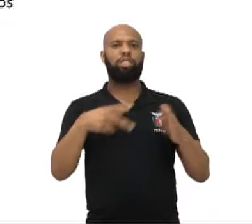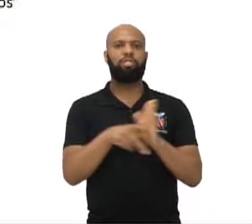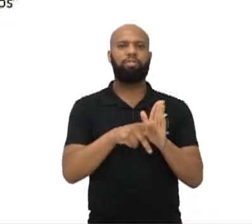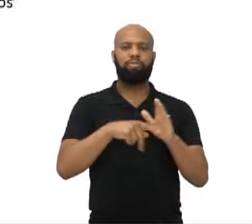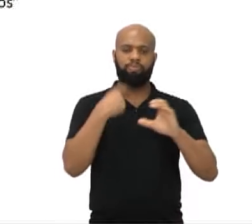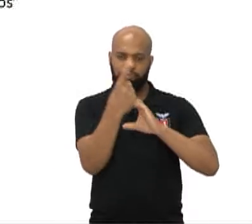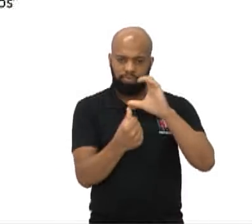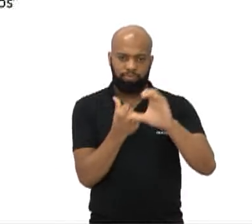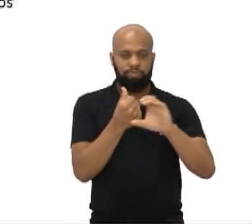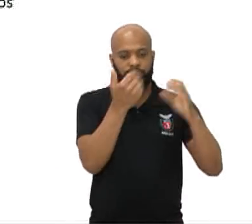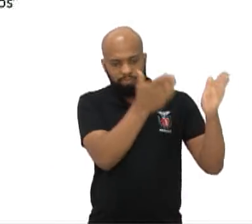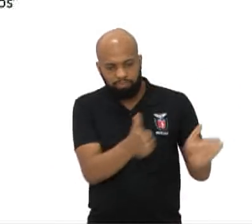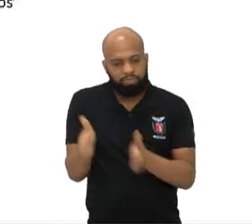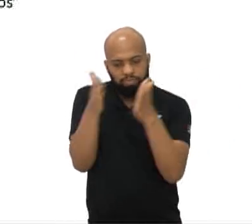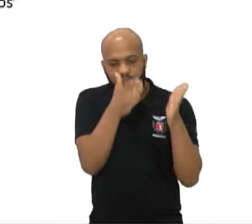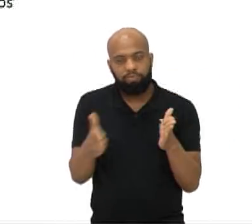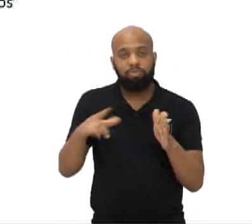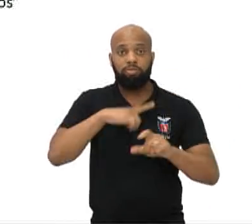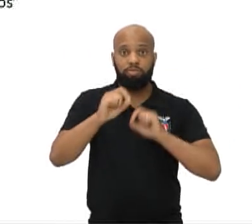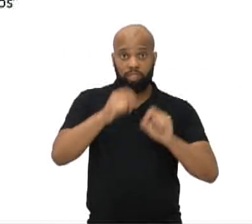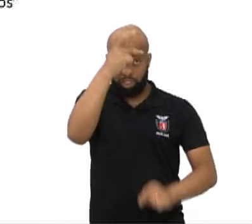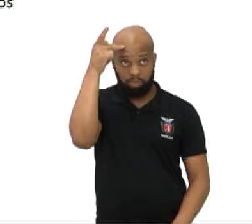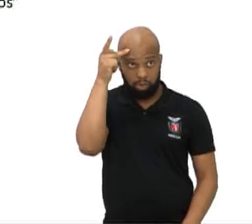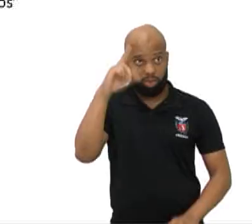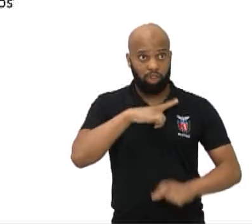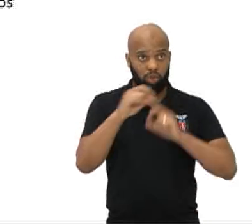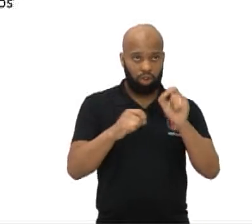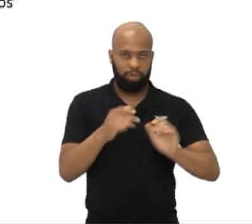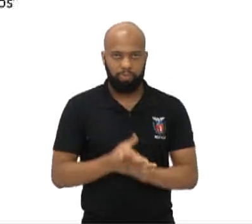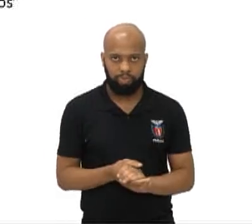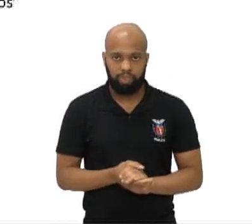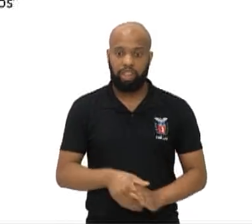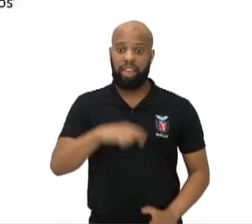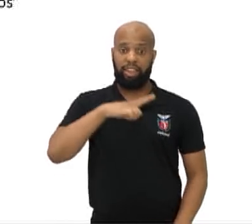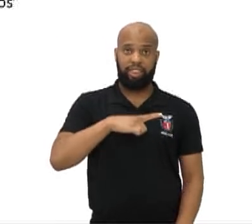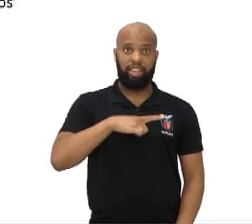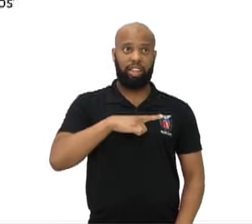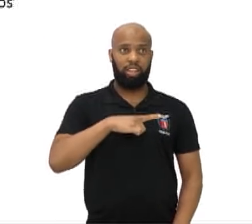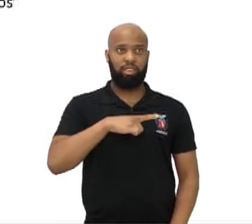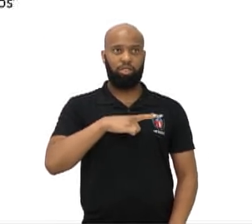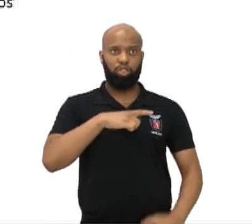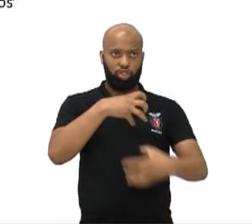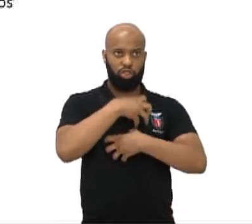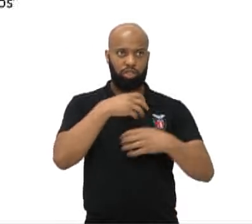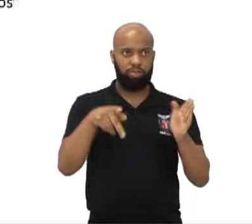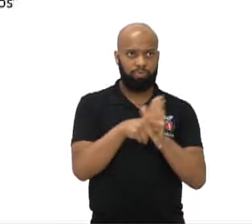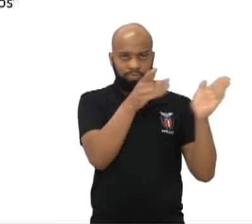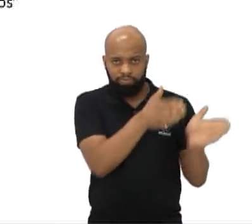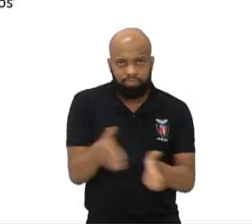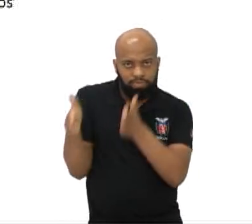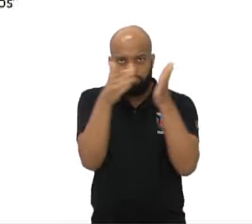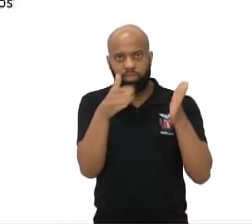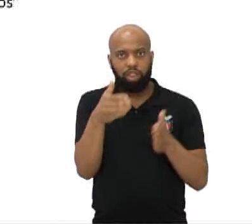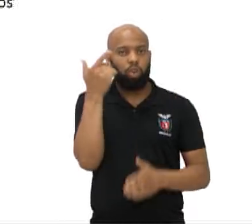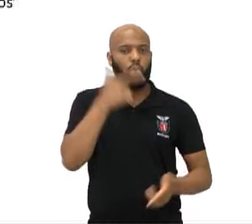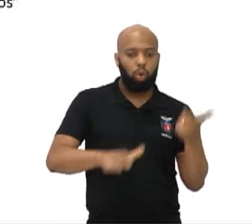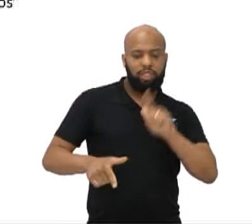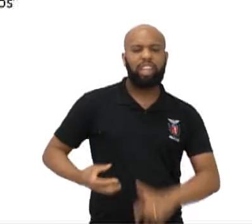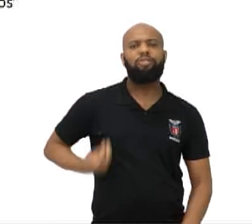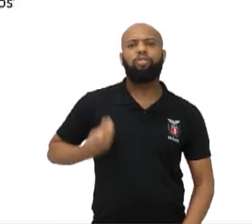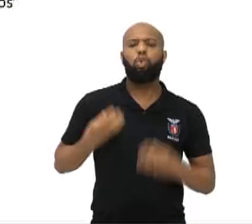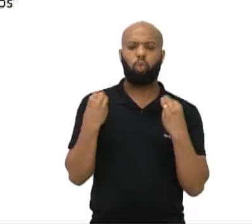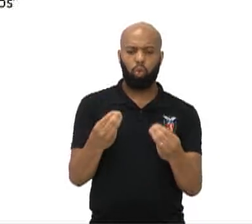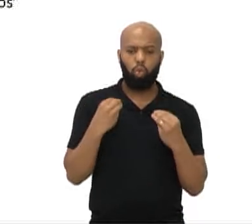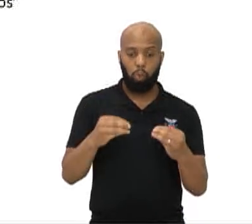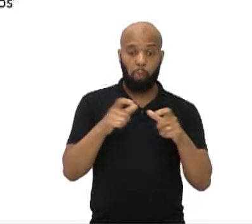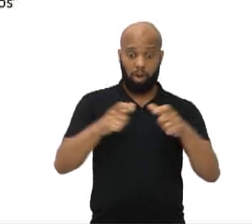O modo de produção capitalista, o trabalhador é expropriado, fica sem os meios de produção. Para conseguir sobreviver, a